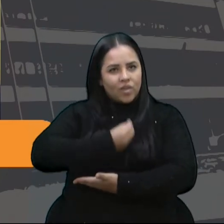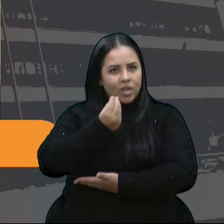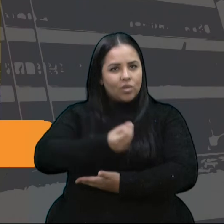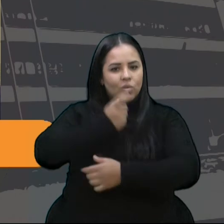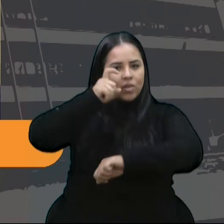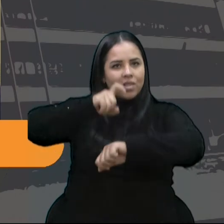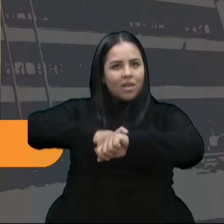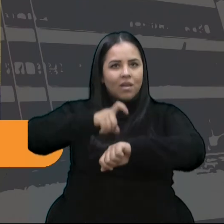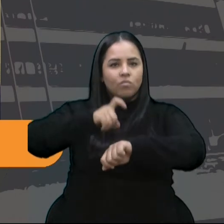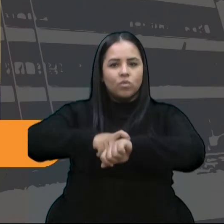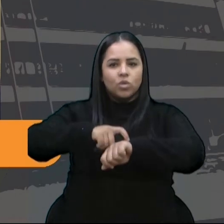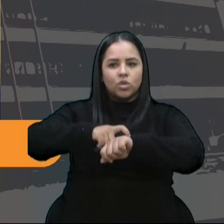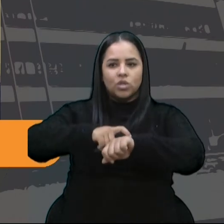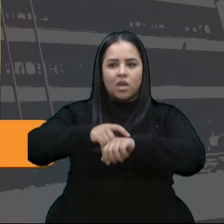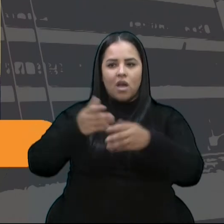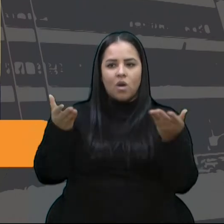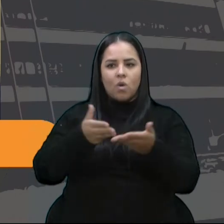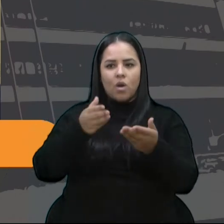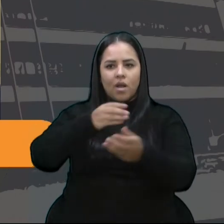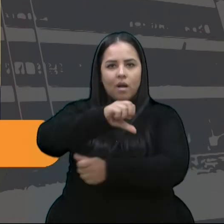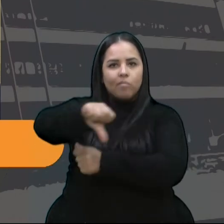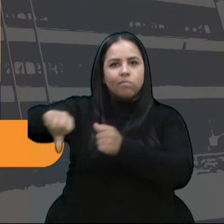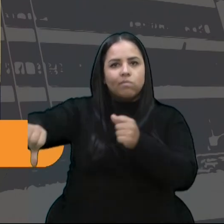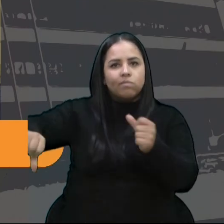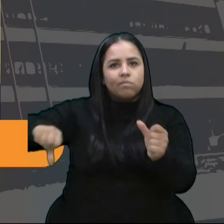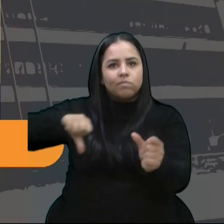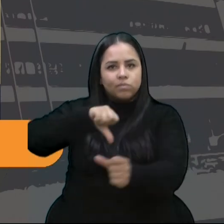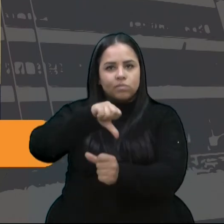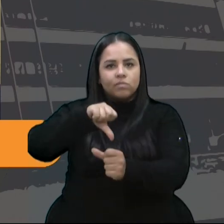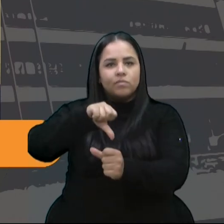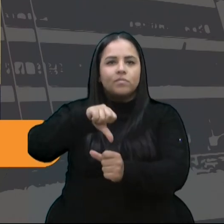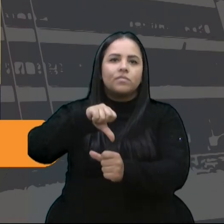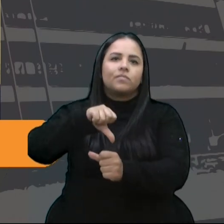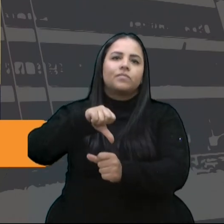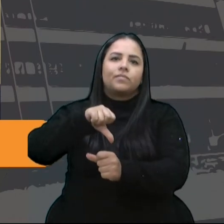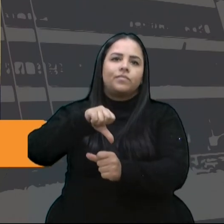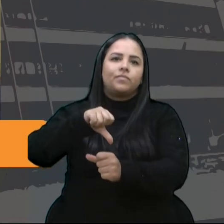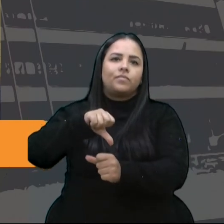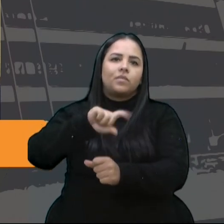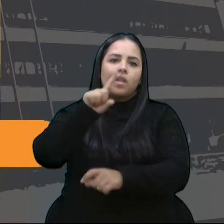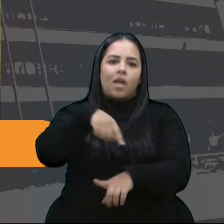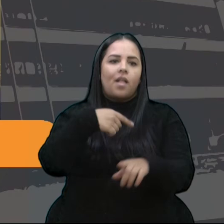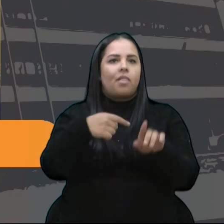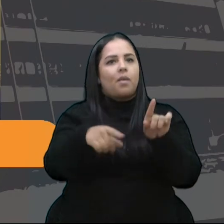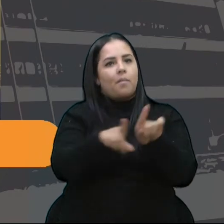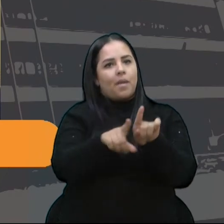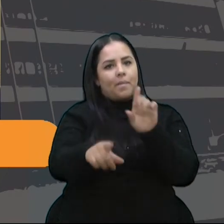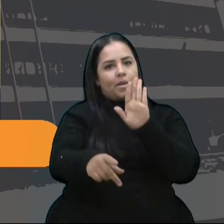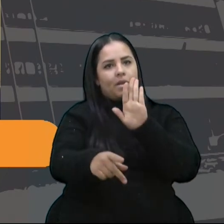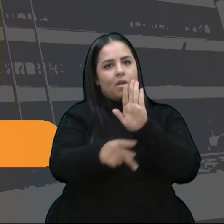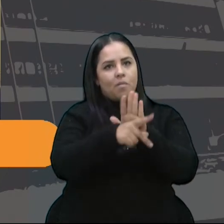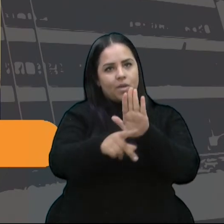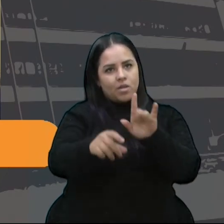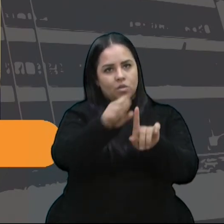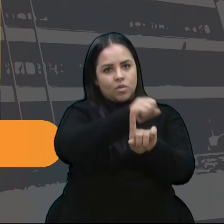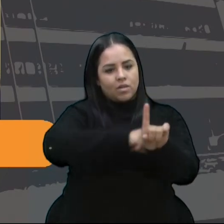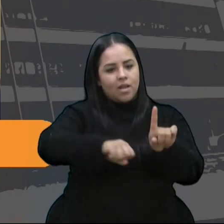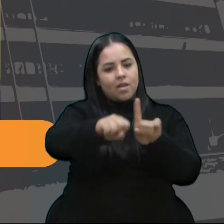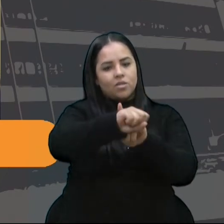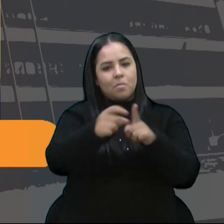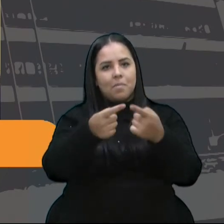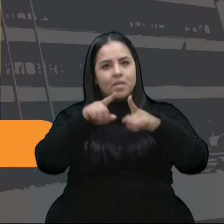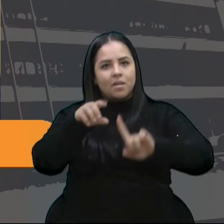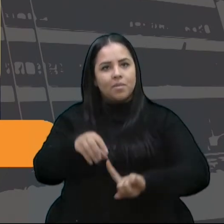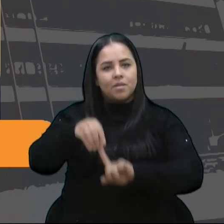período de transição. Esse período de transição vale para a sociedade como um todo, mas principalmente para a área de